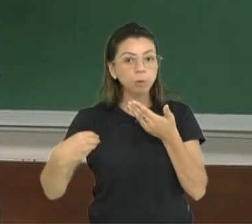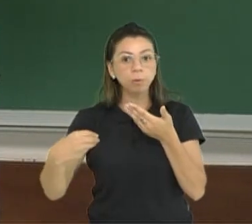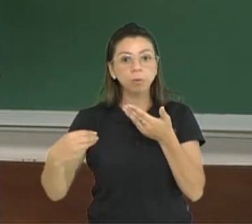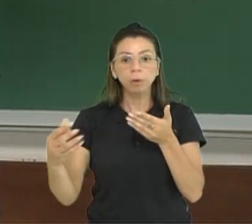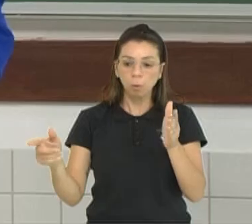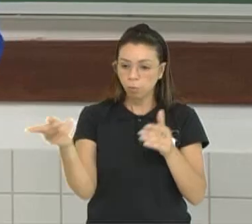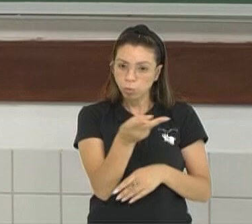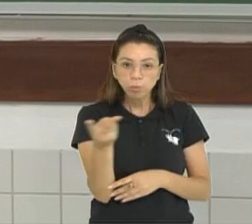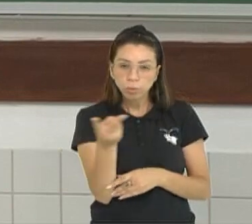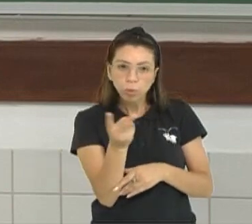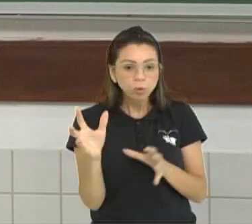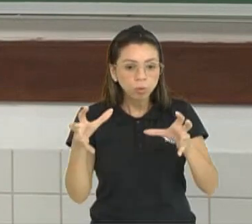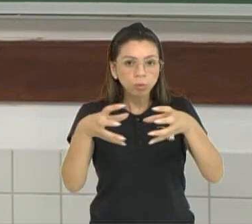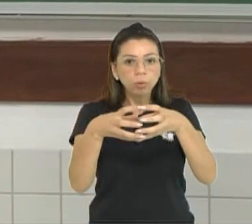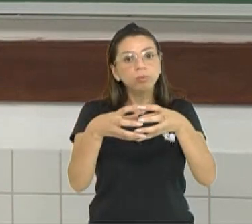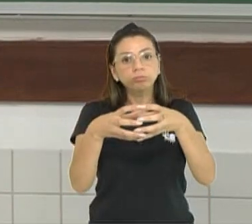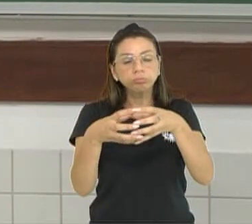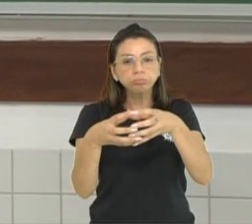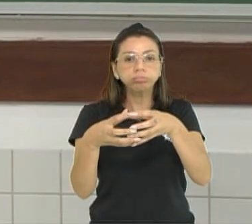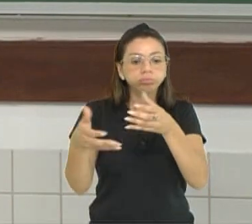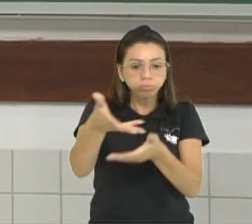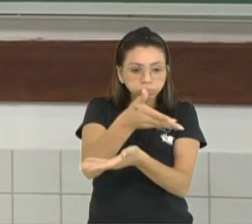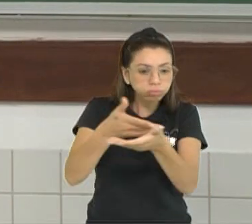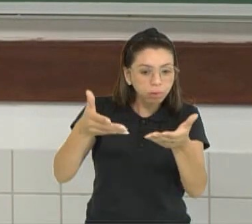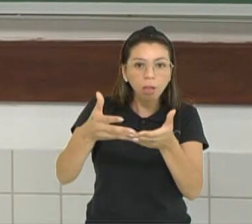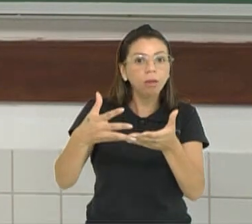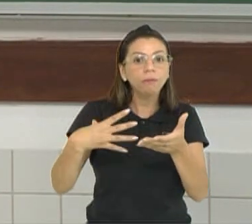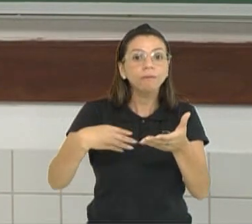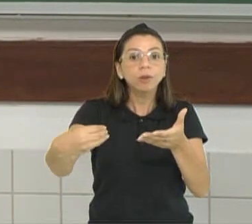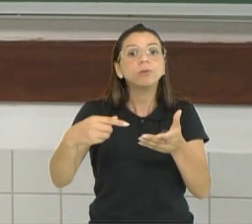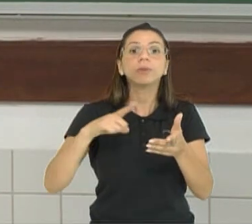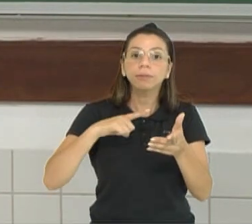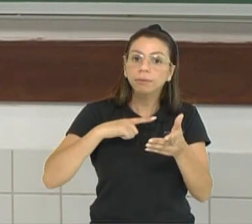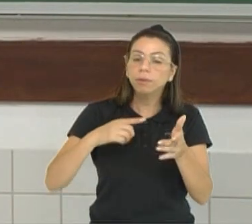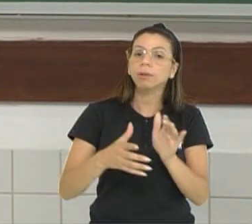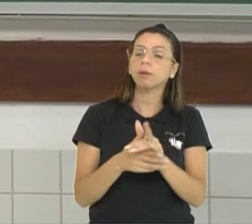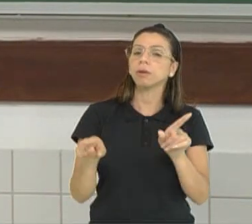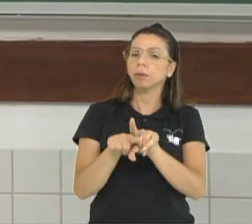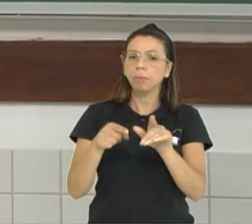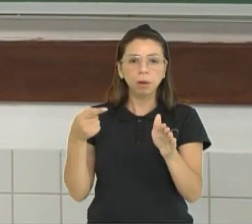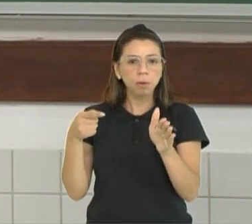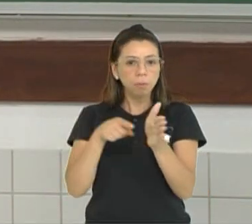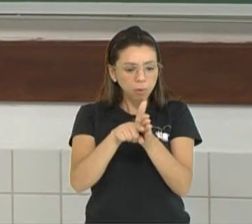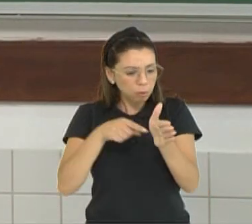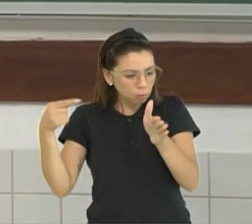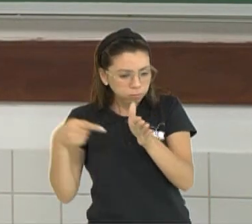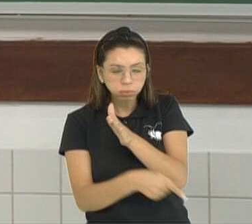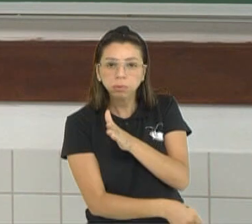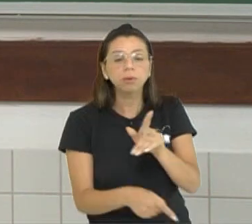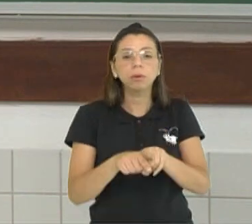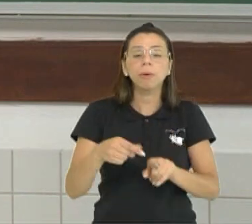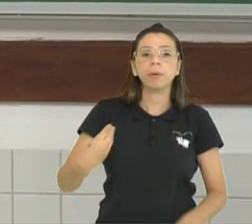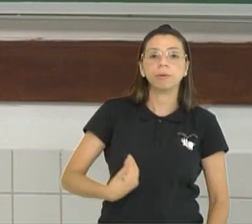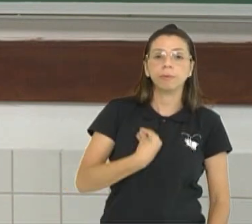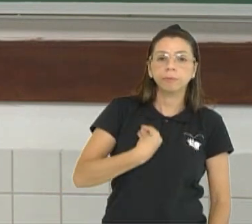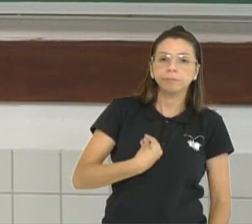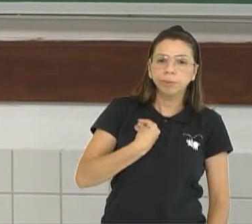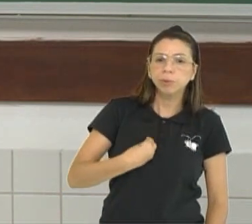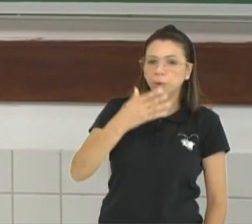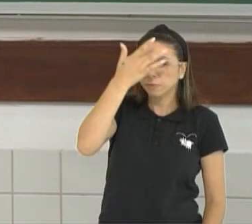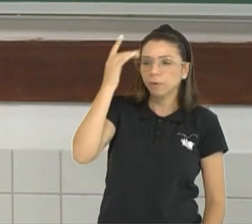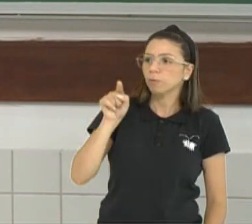outros. E existem estudos mais ainda aprofundados que dizem que algumas pessoas que vivem na região da